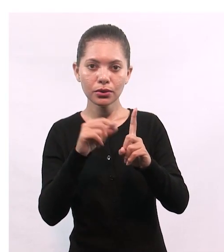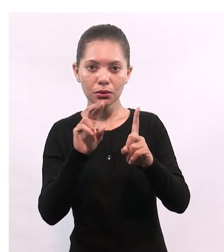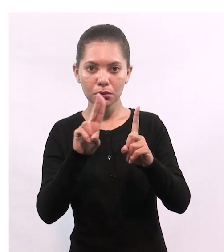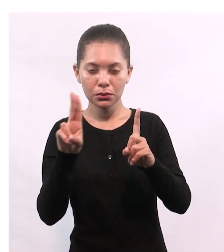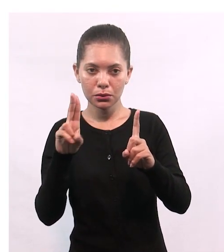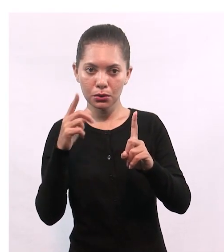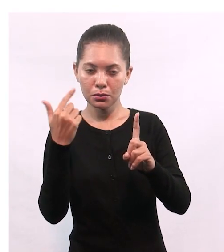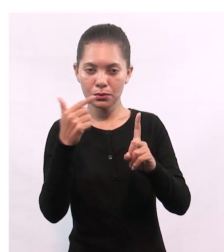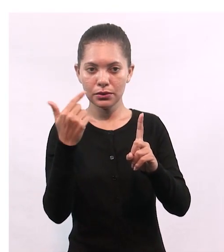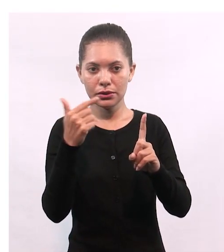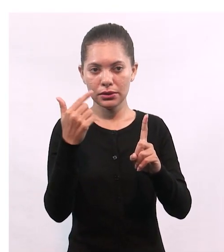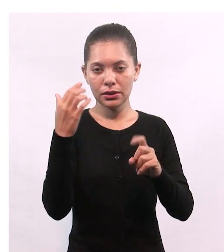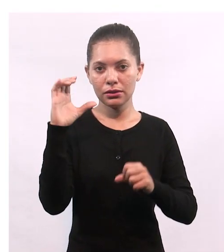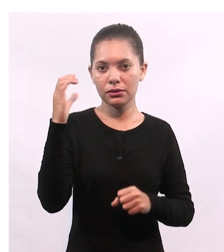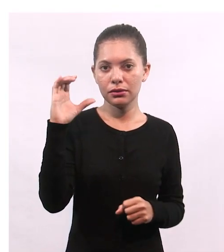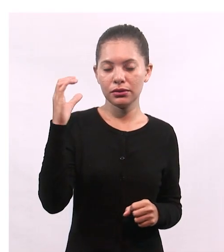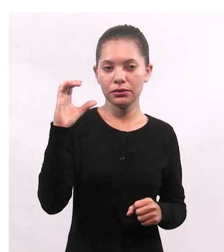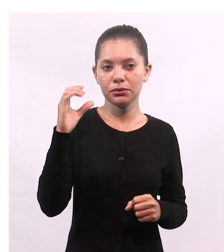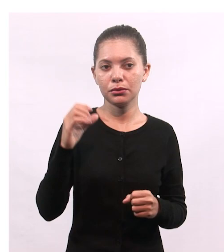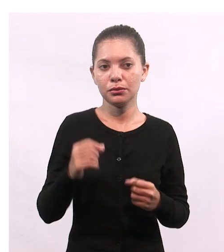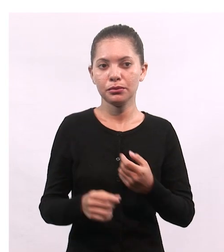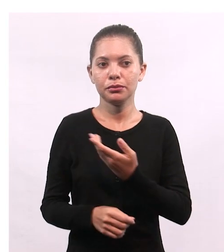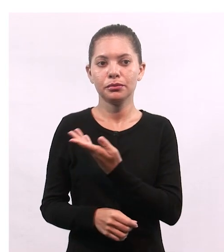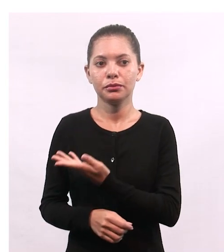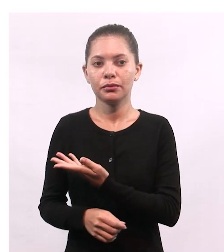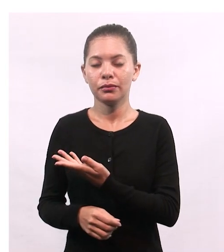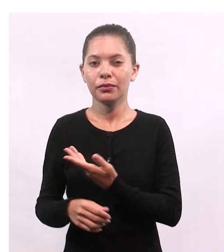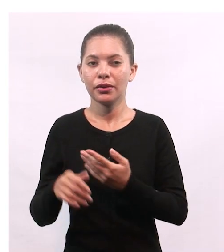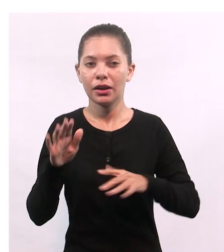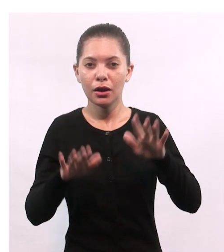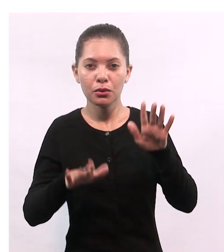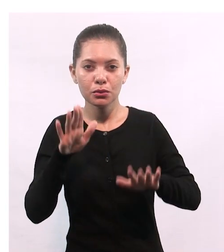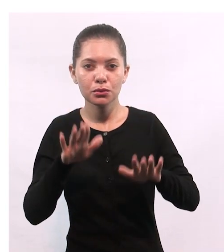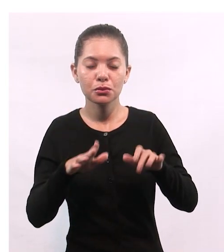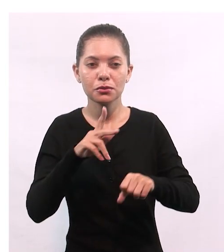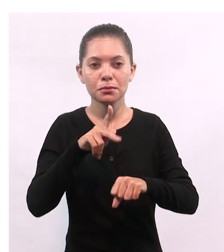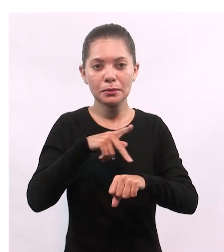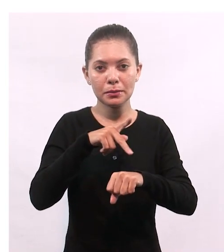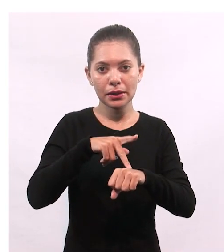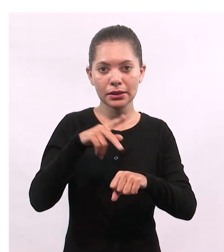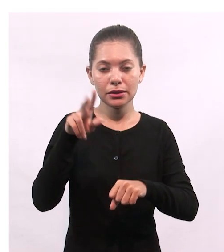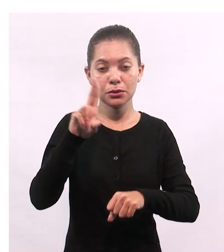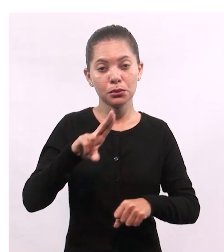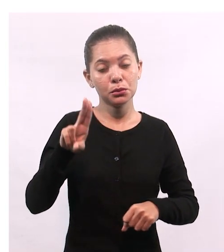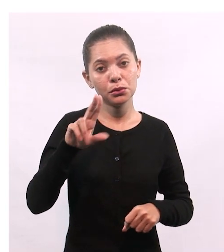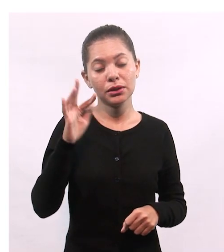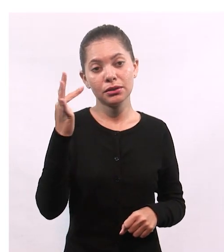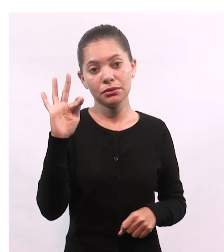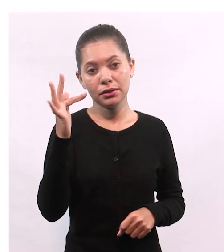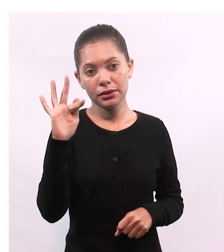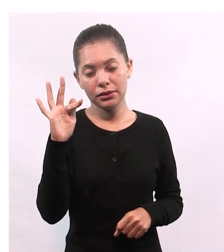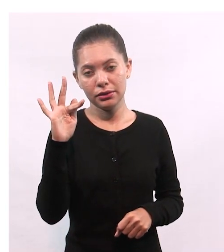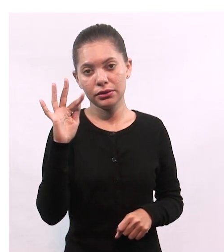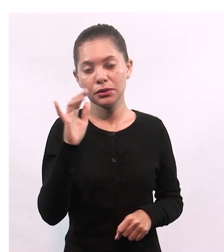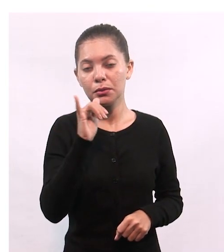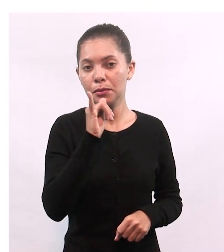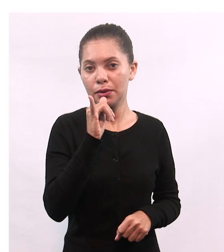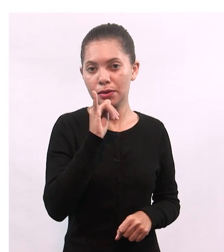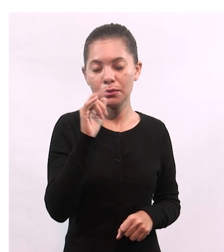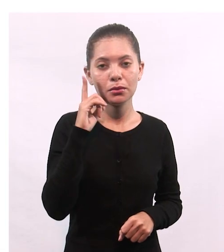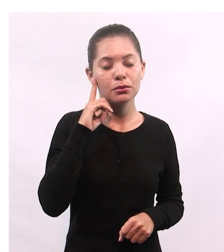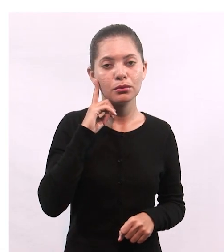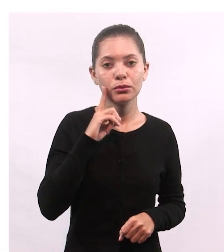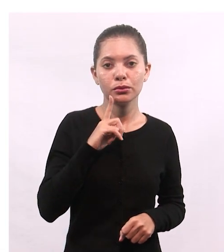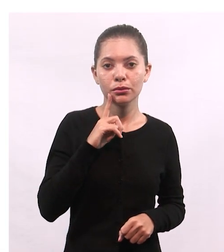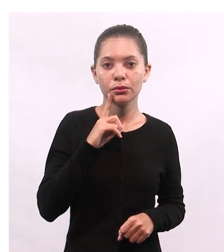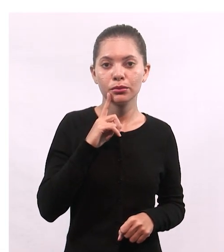tanto adotados no meio científico. E ainda alguns países utilizam outra medida, que é o Fahrenheit, como, por exemplo, os